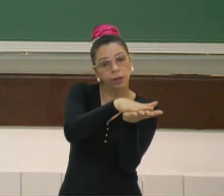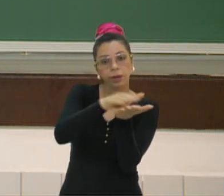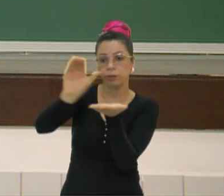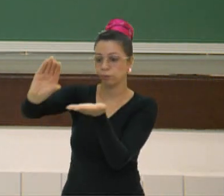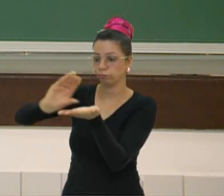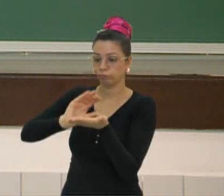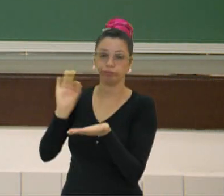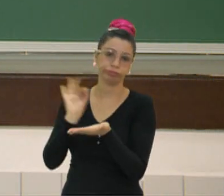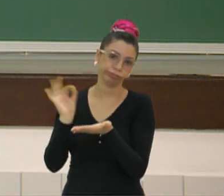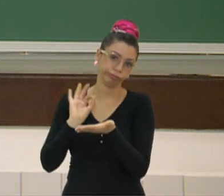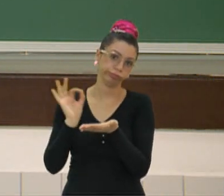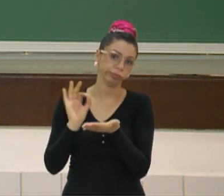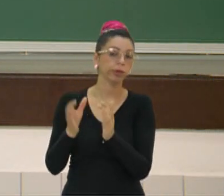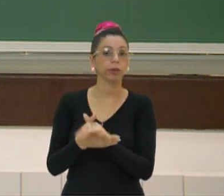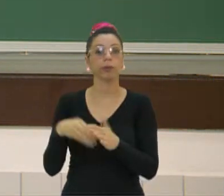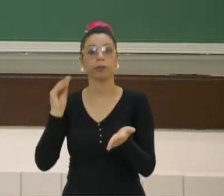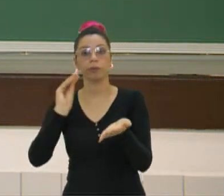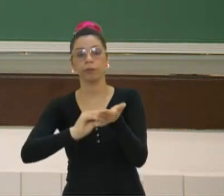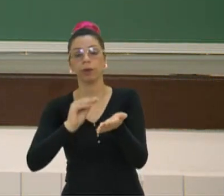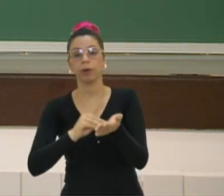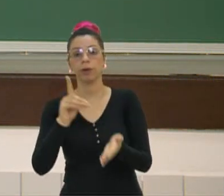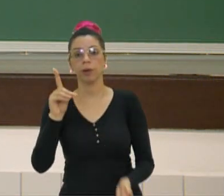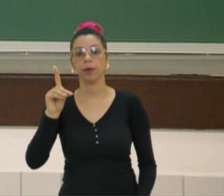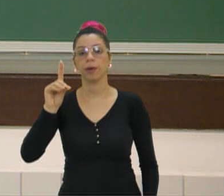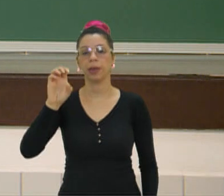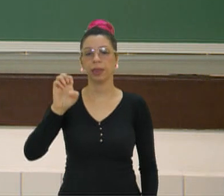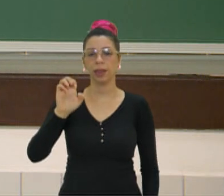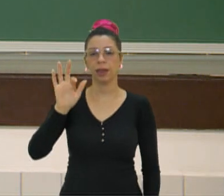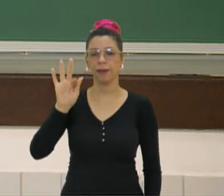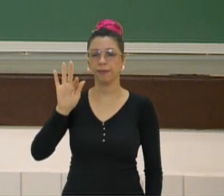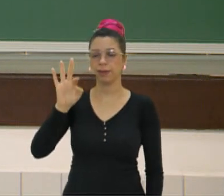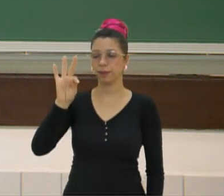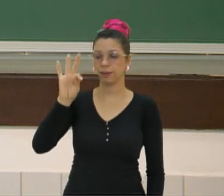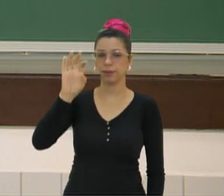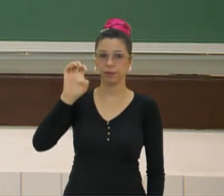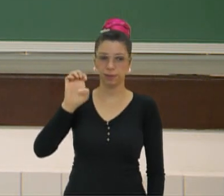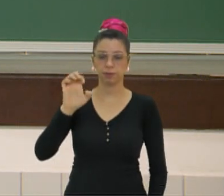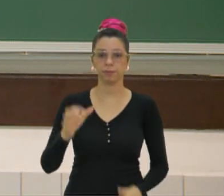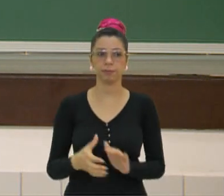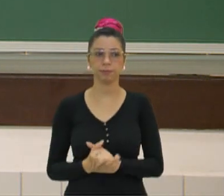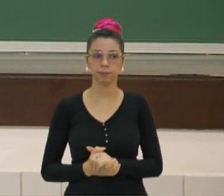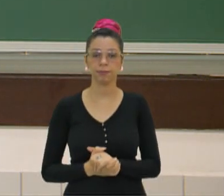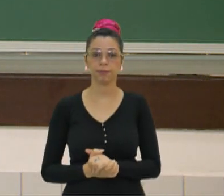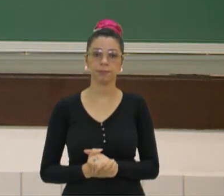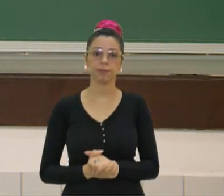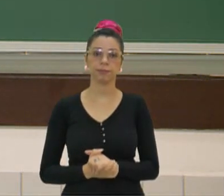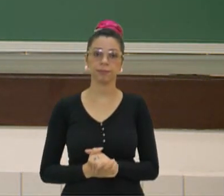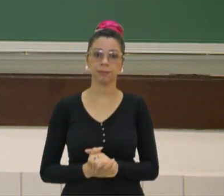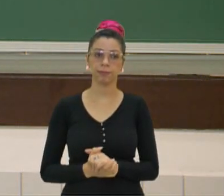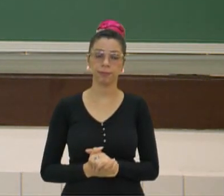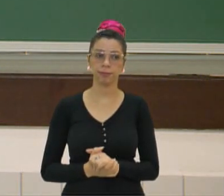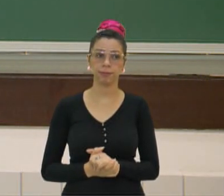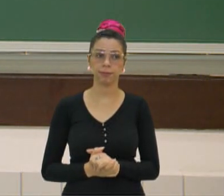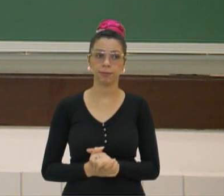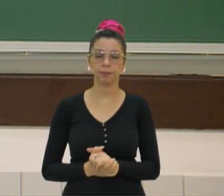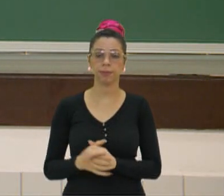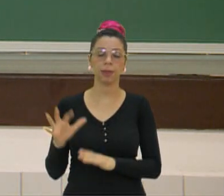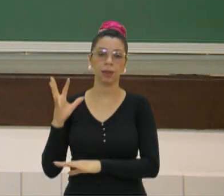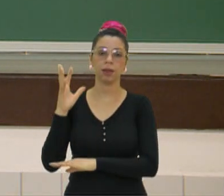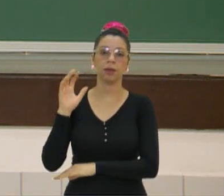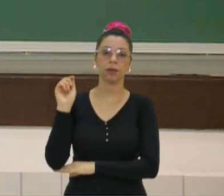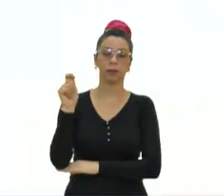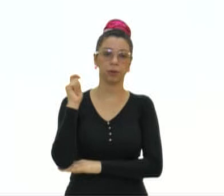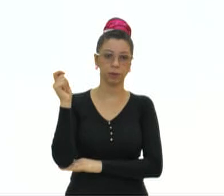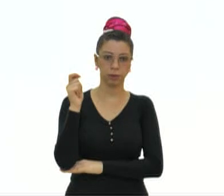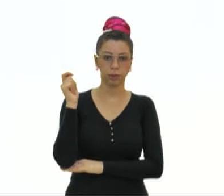déficit, o esgotamento, a dilapidação das nossas reservas, ok? A sucessão presidencial em 50,